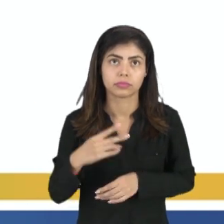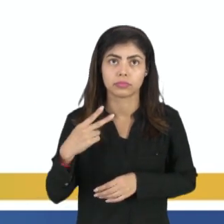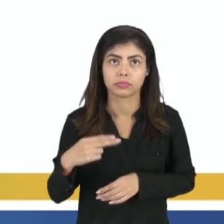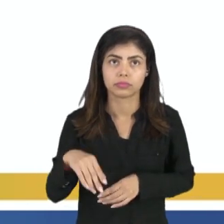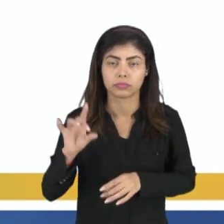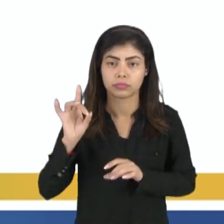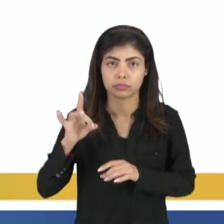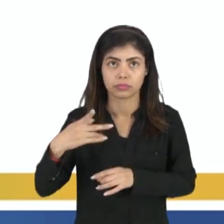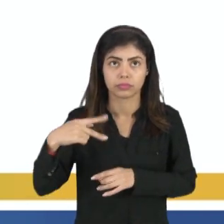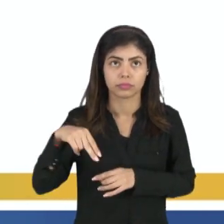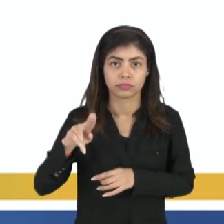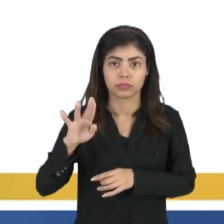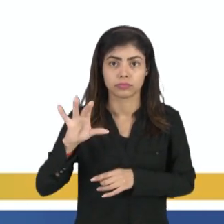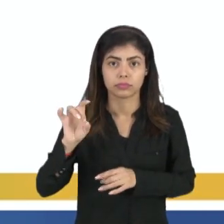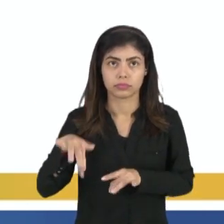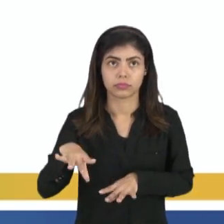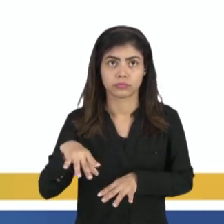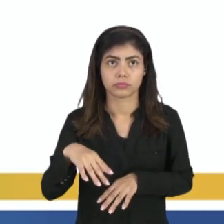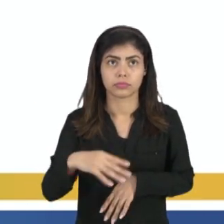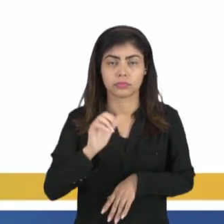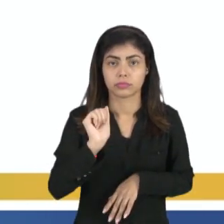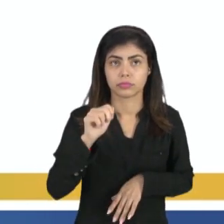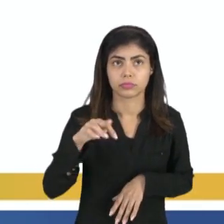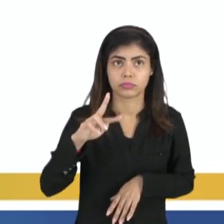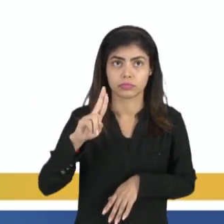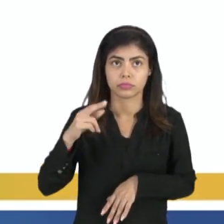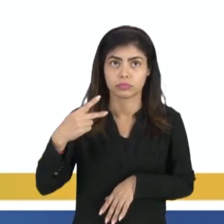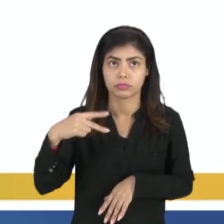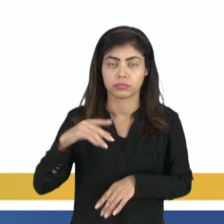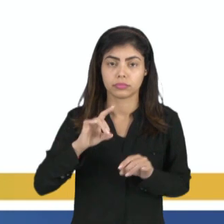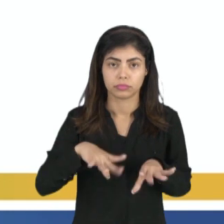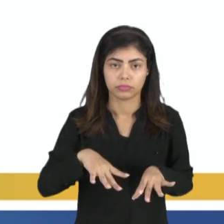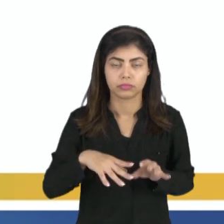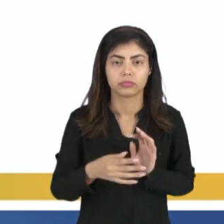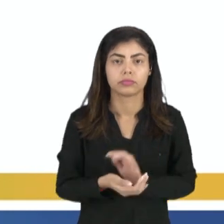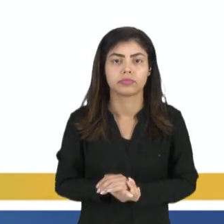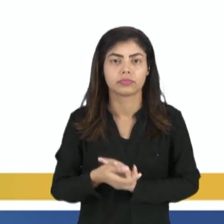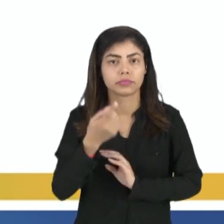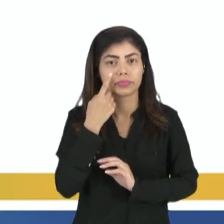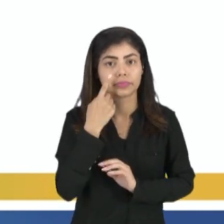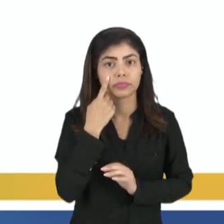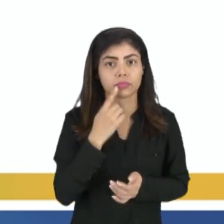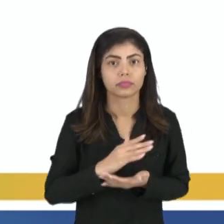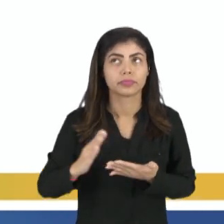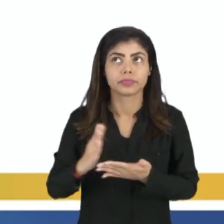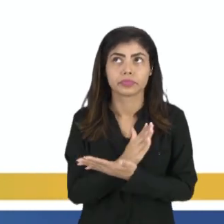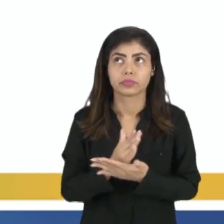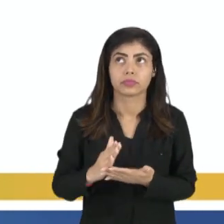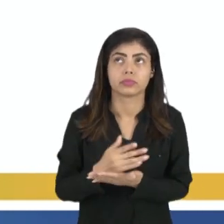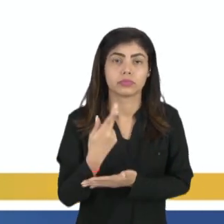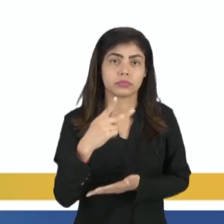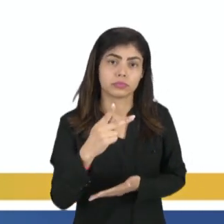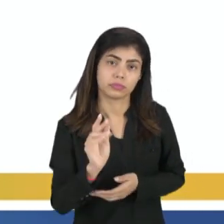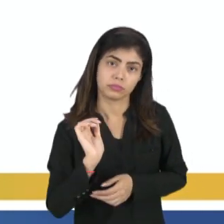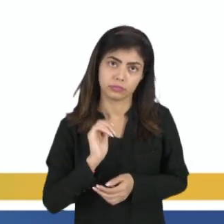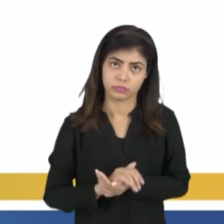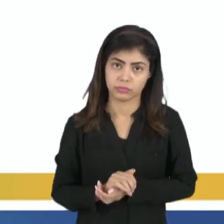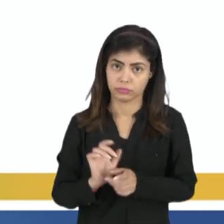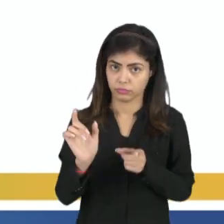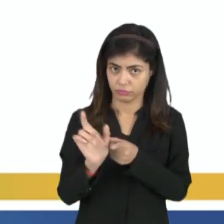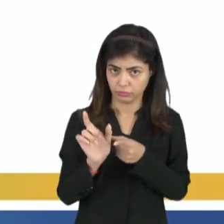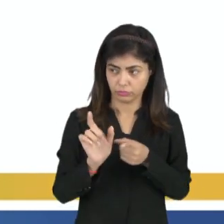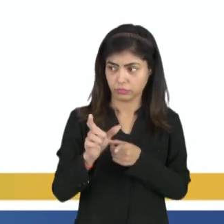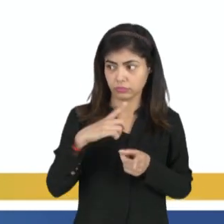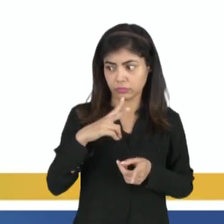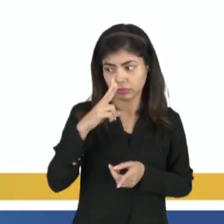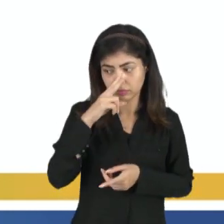é a penúltima e a antepenúltima vejam que em alguma dessas sílabas aí nós